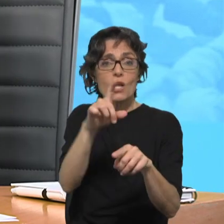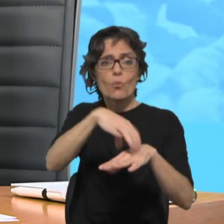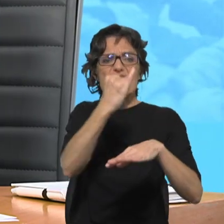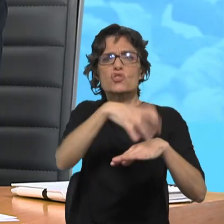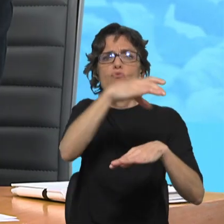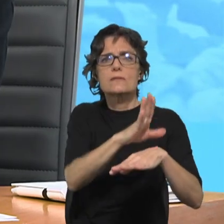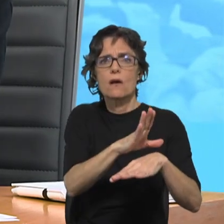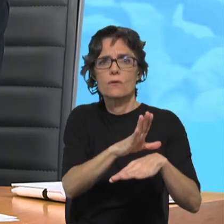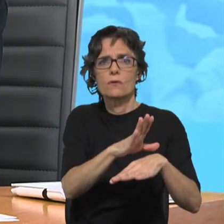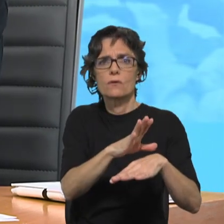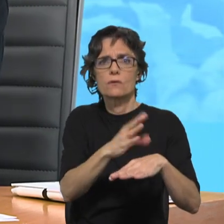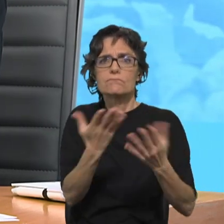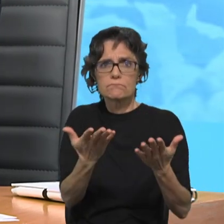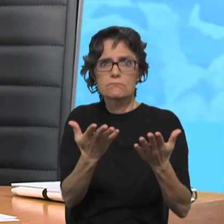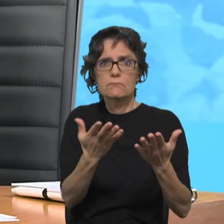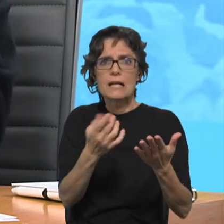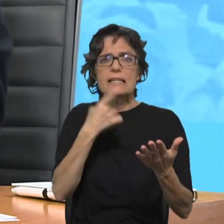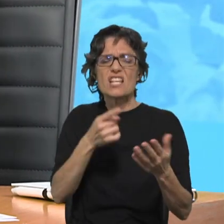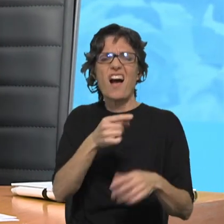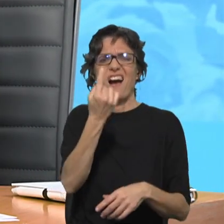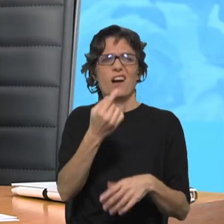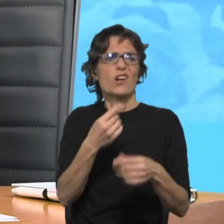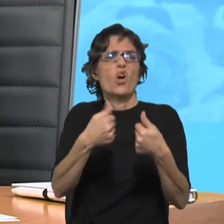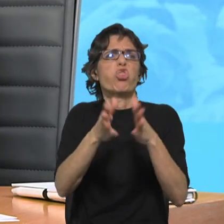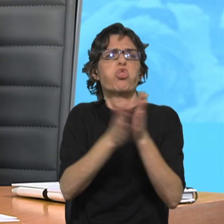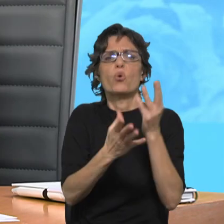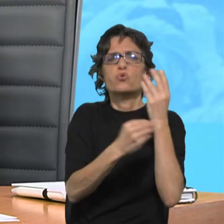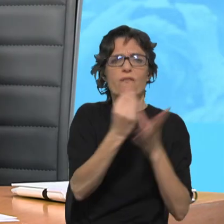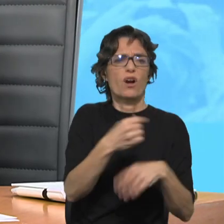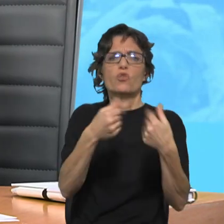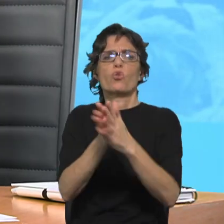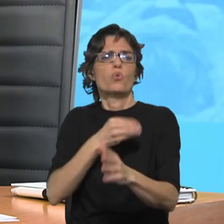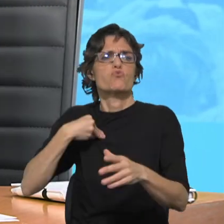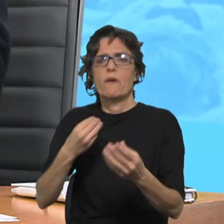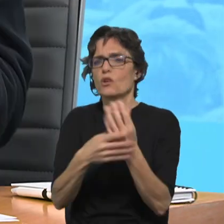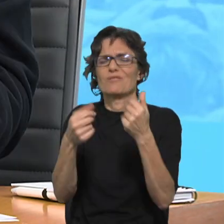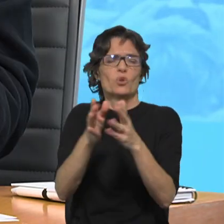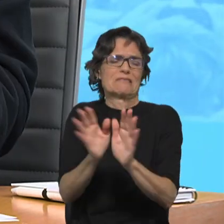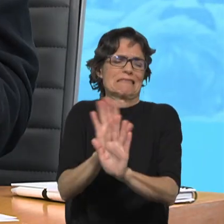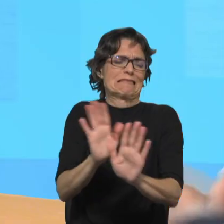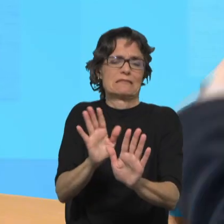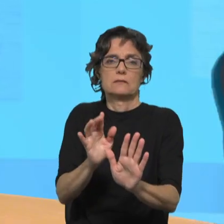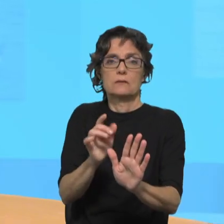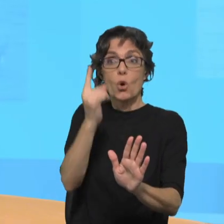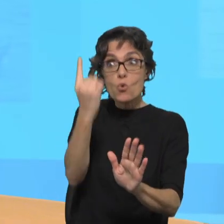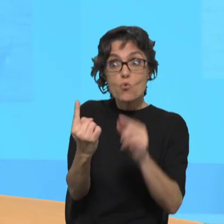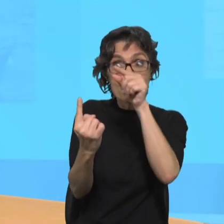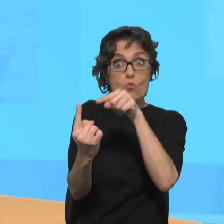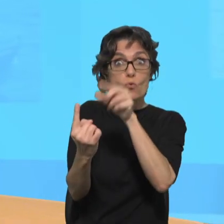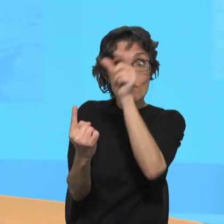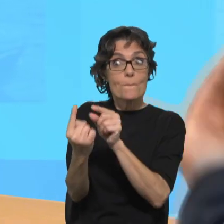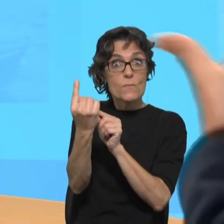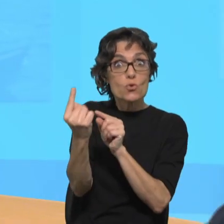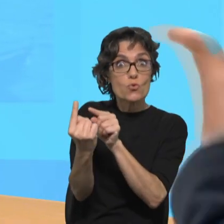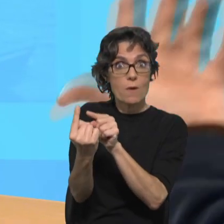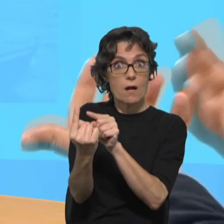não devemos generalizar, não devemos passar para substantivos coletivos. De repente, um faz uma coisa e todos são